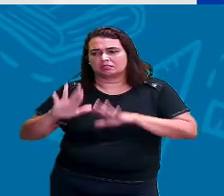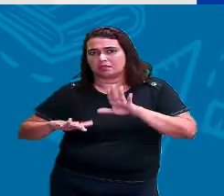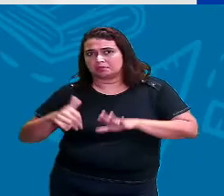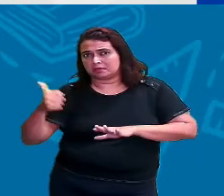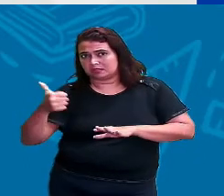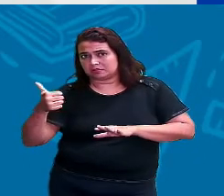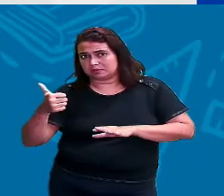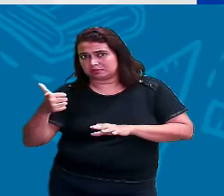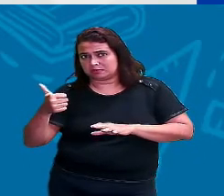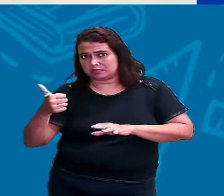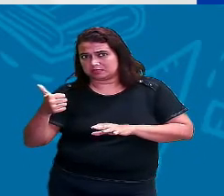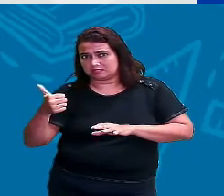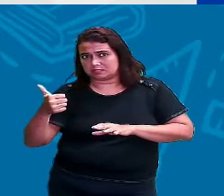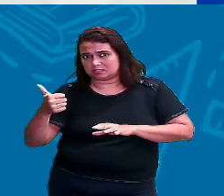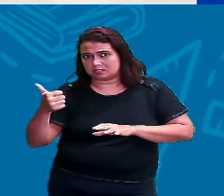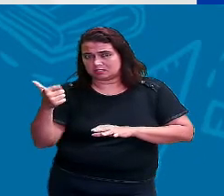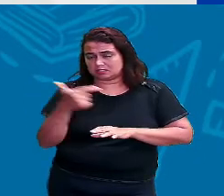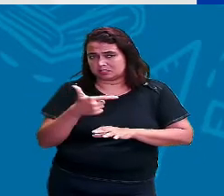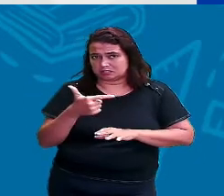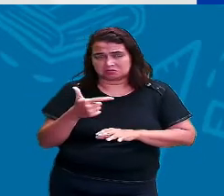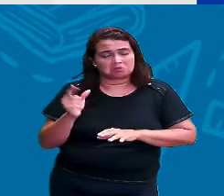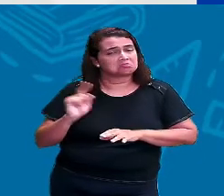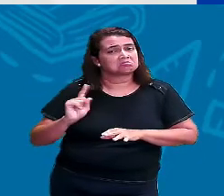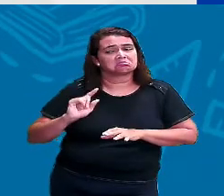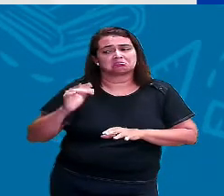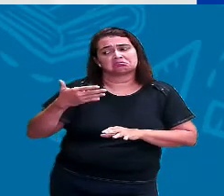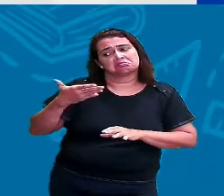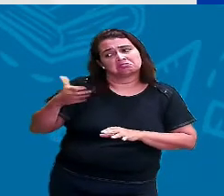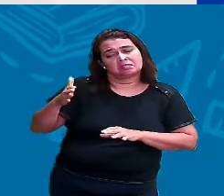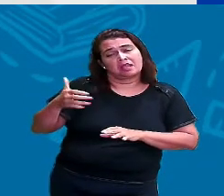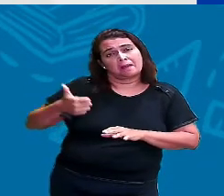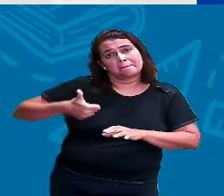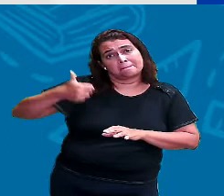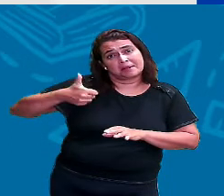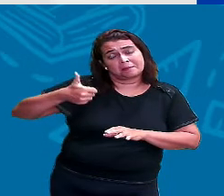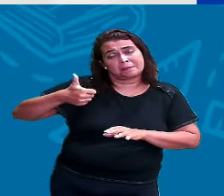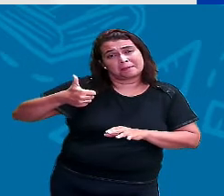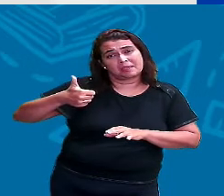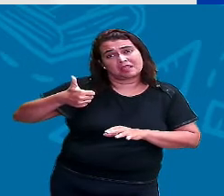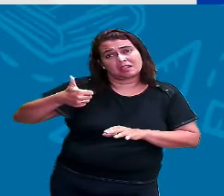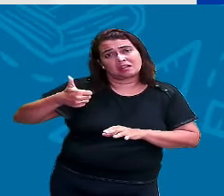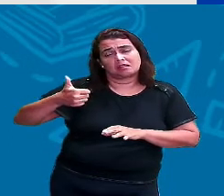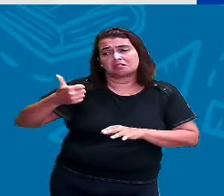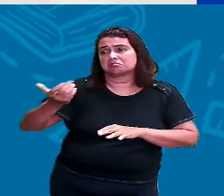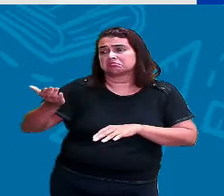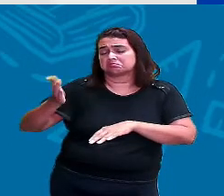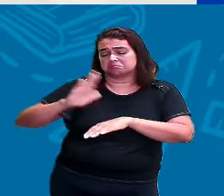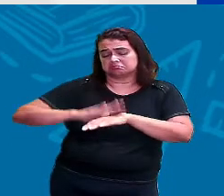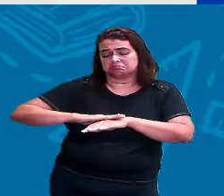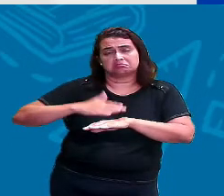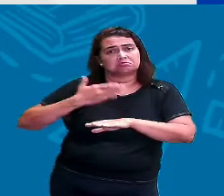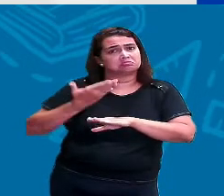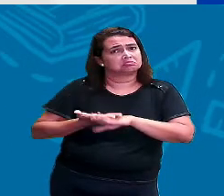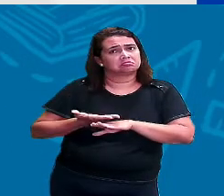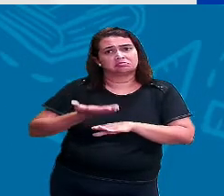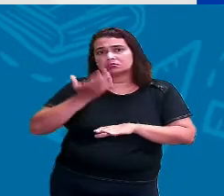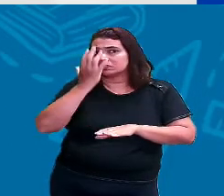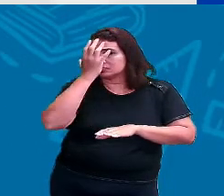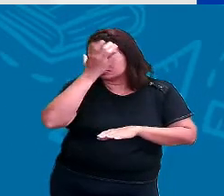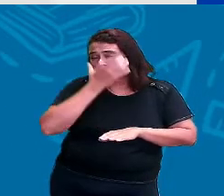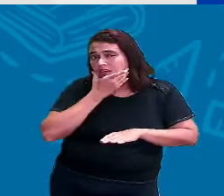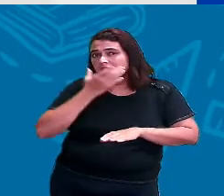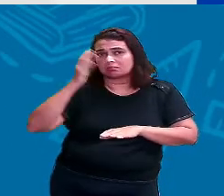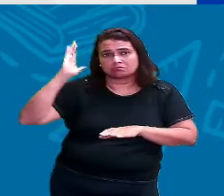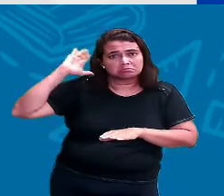moeda? Não. Então, se a minha primeira moeda der cara ou der coroa, é uma